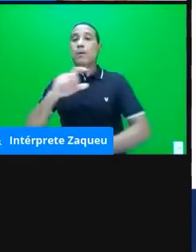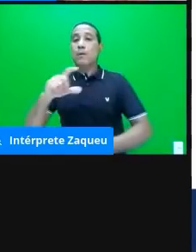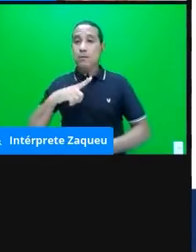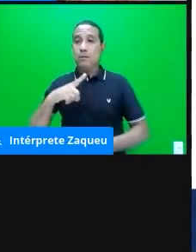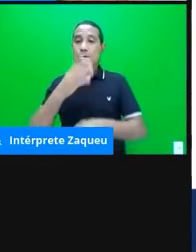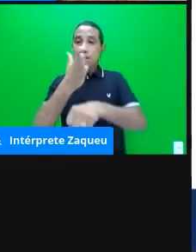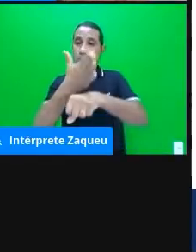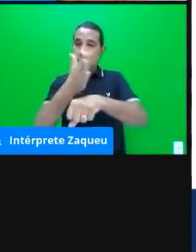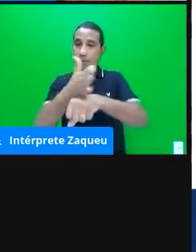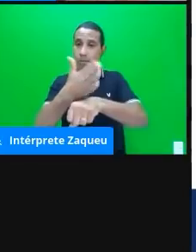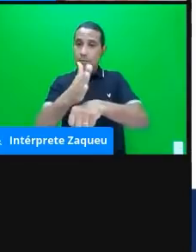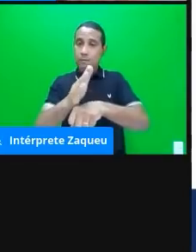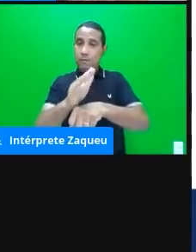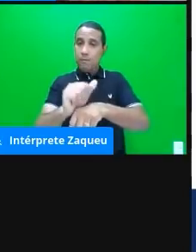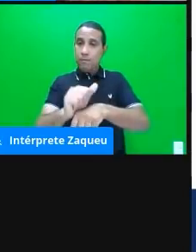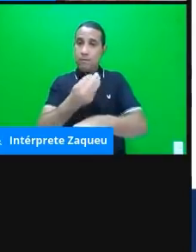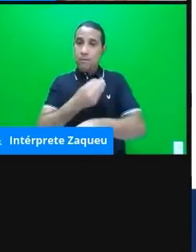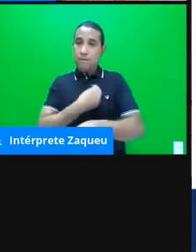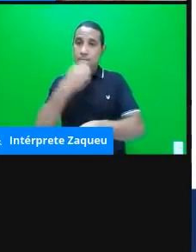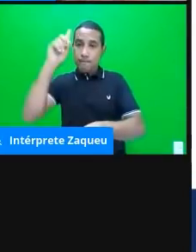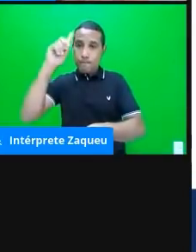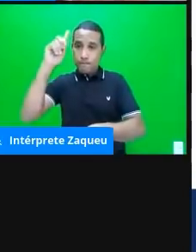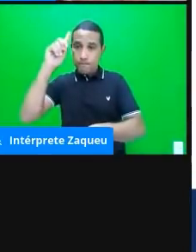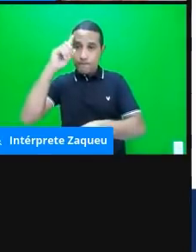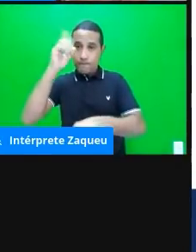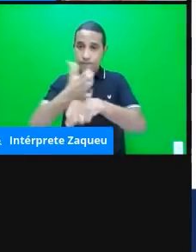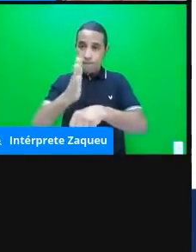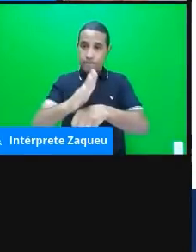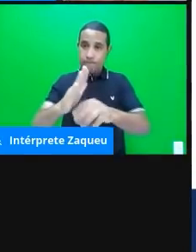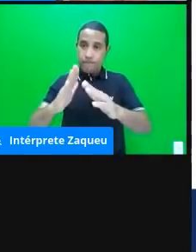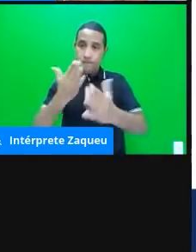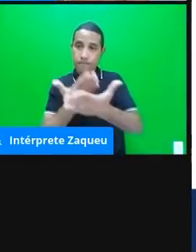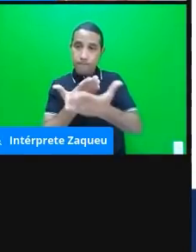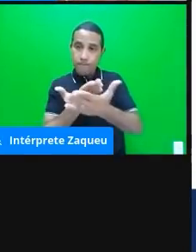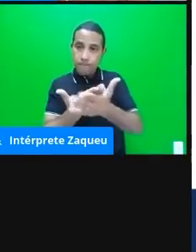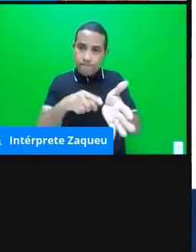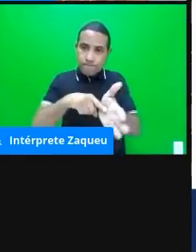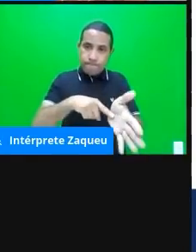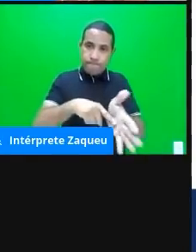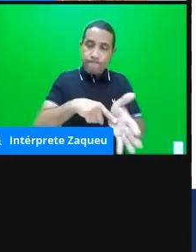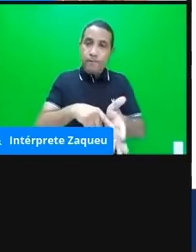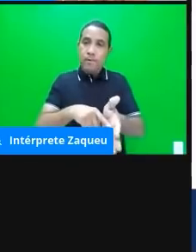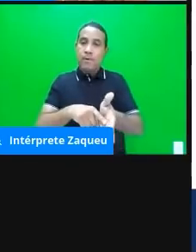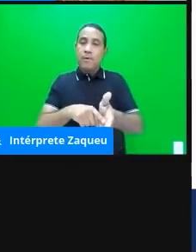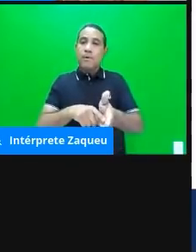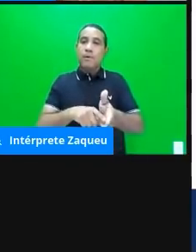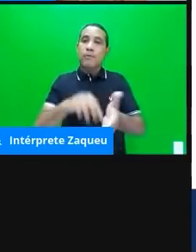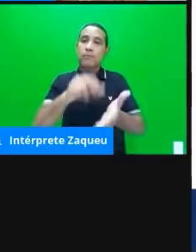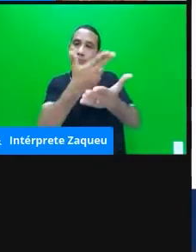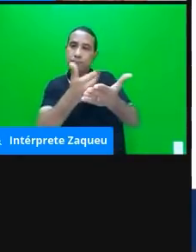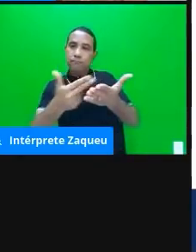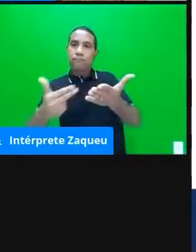práticas de vida cotidiana, práticas do estudo e pesquisa, artístico, literário e